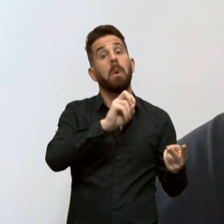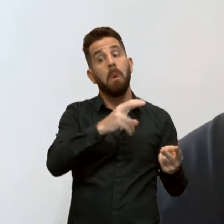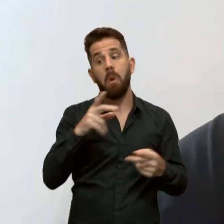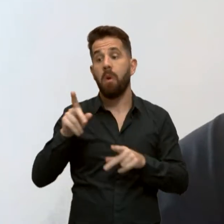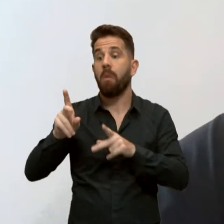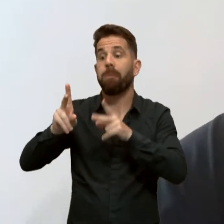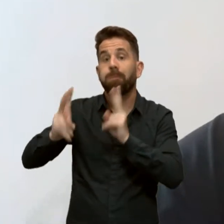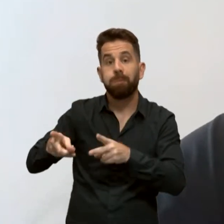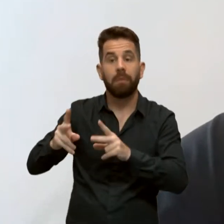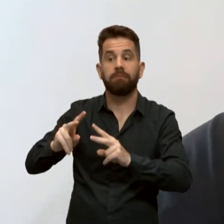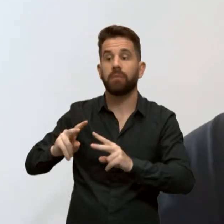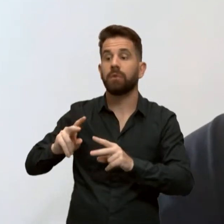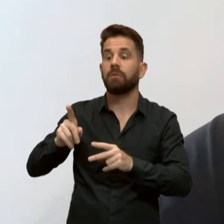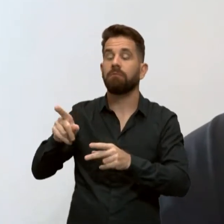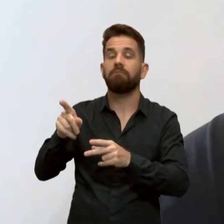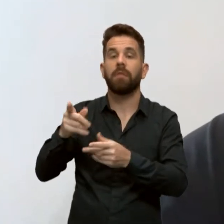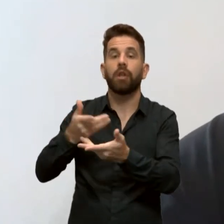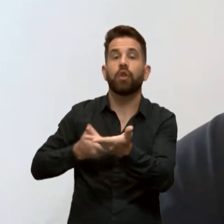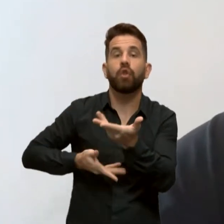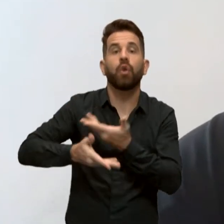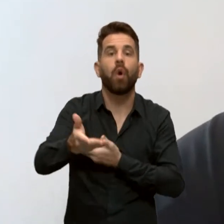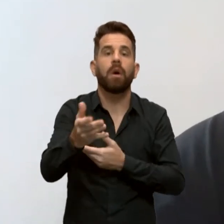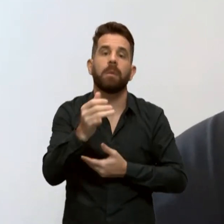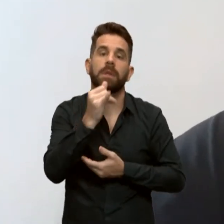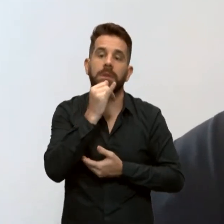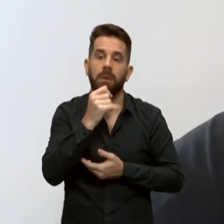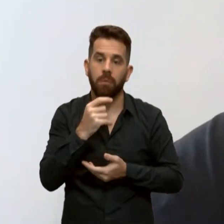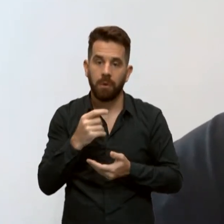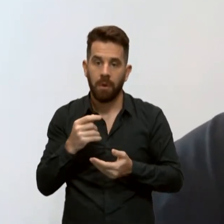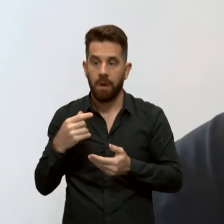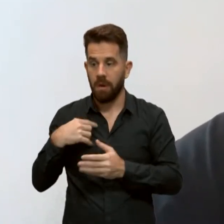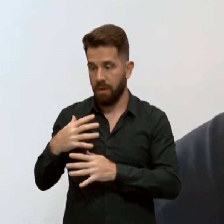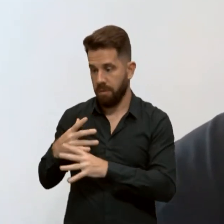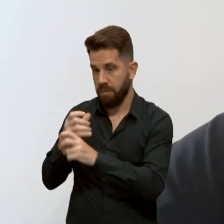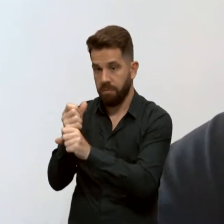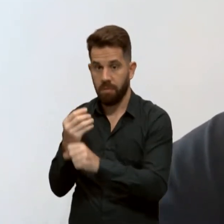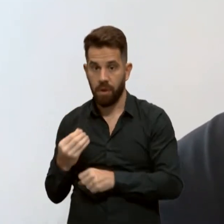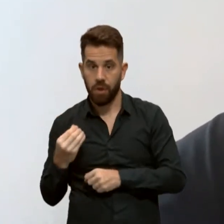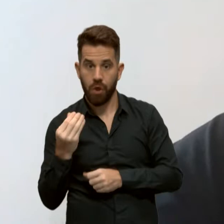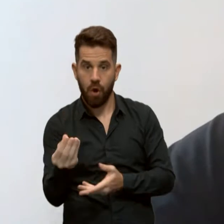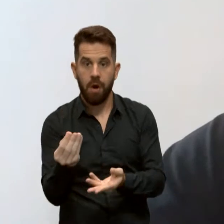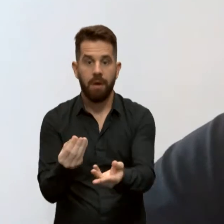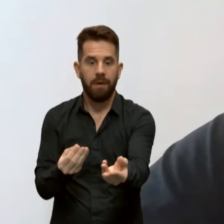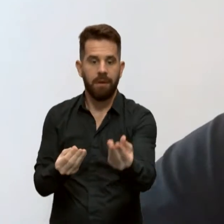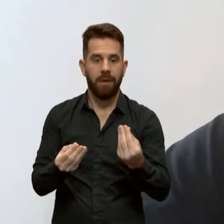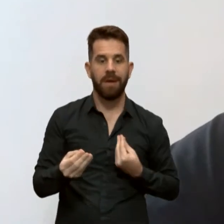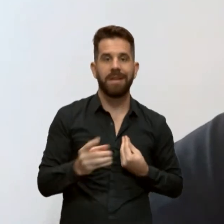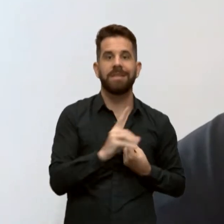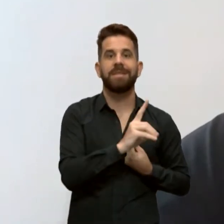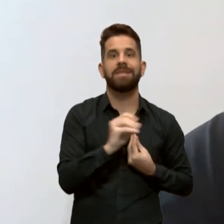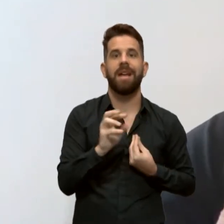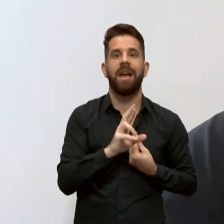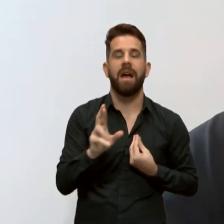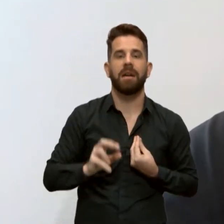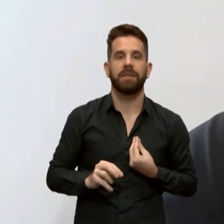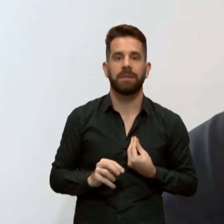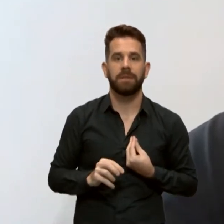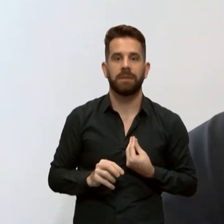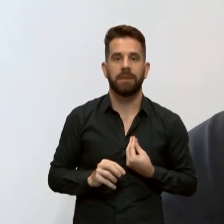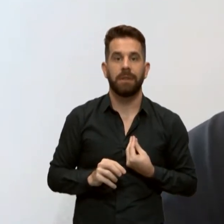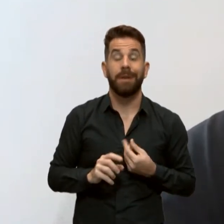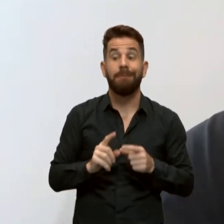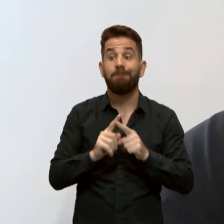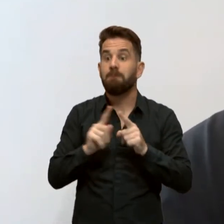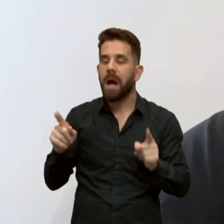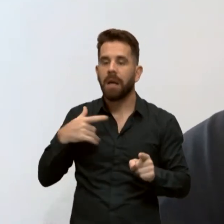bancário por, vamos supor, R$100. Você acha que está ganhando R$100, mas você não tem base de avaliação para saber se aquele retorno que você